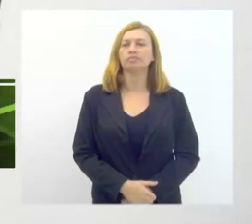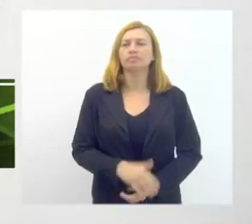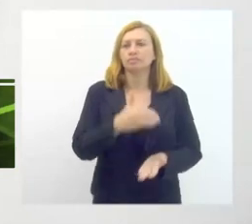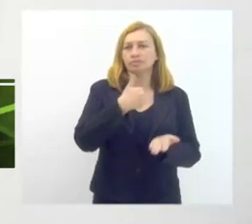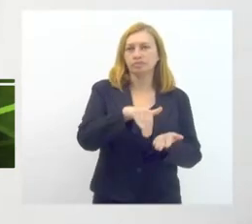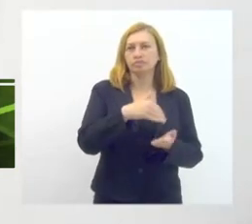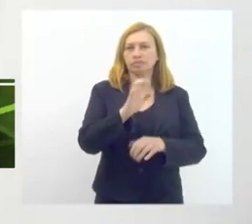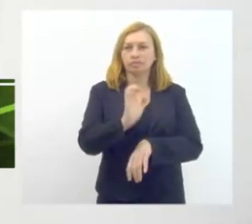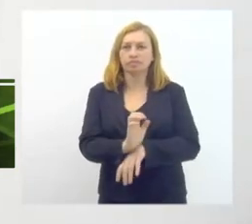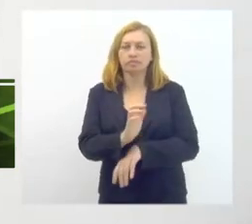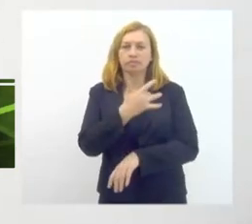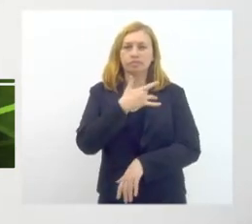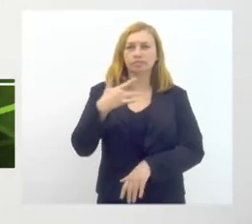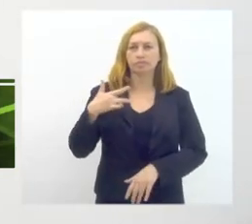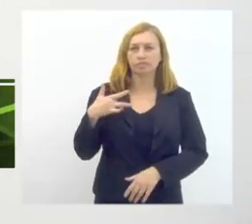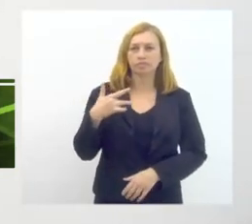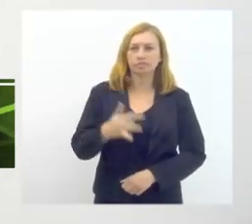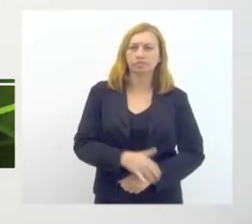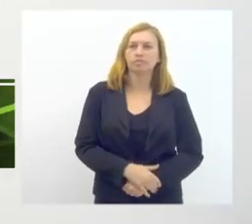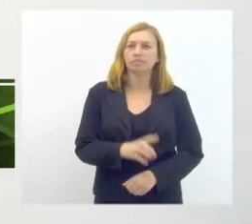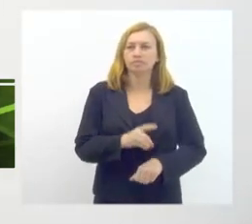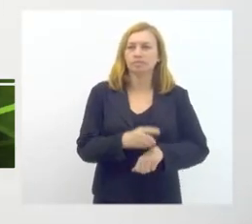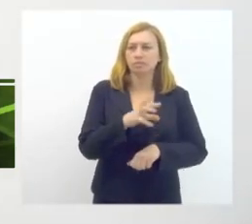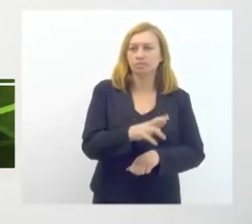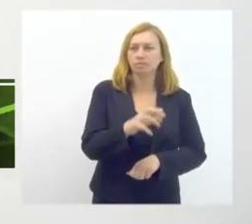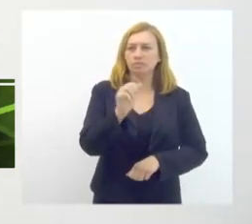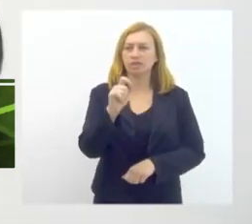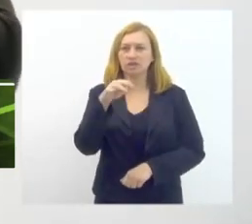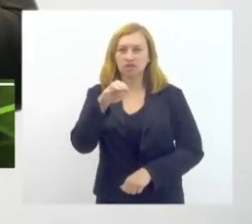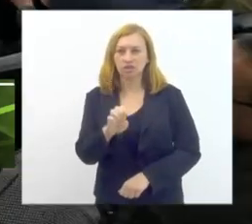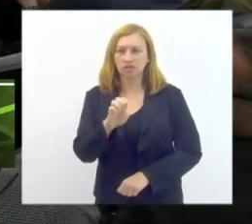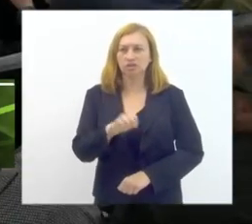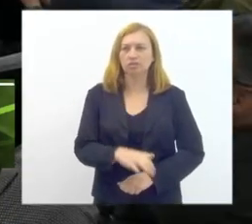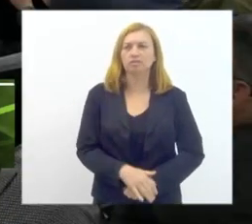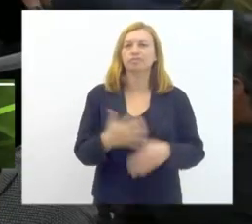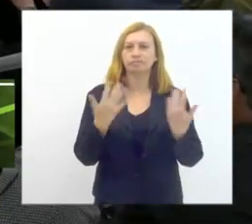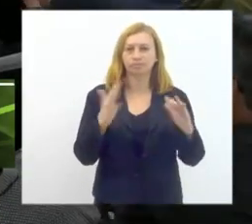Secretário Estadual de Saúde, Dr. Alexandre Kiepp.